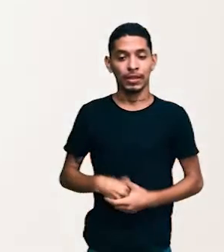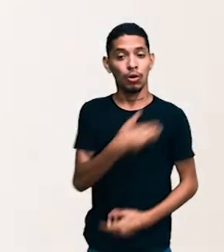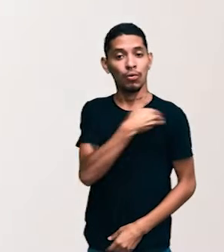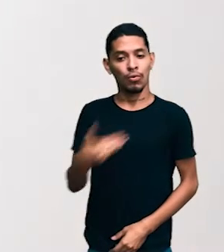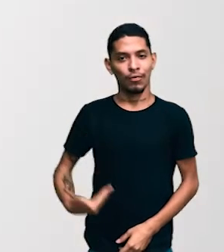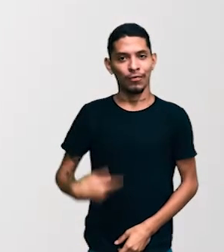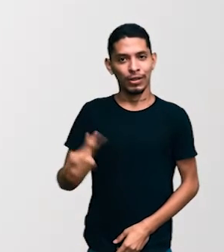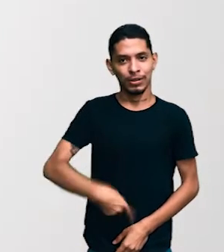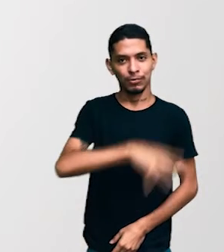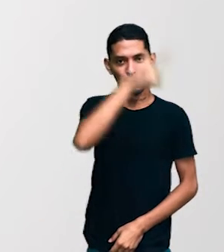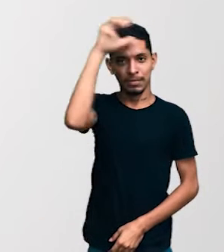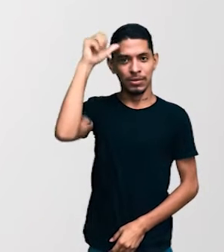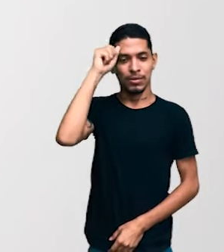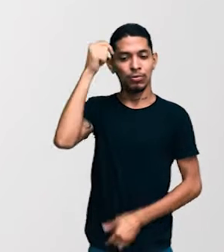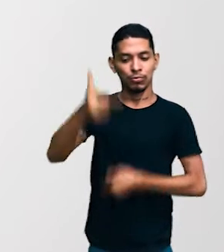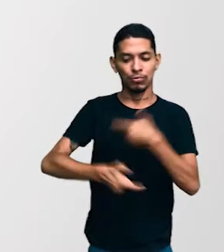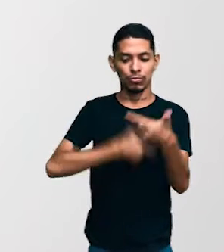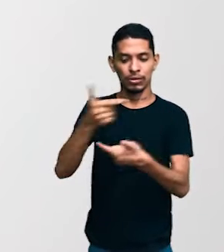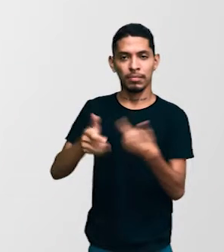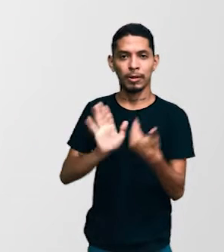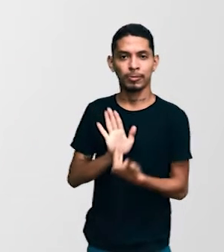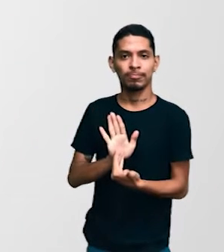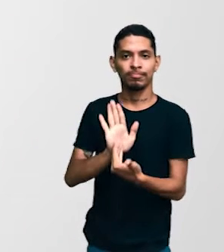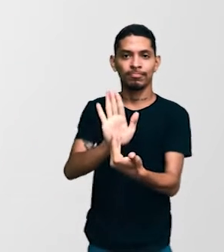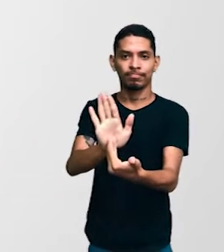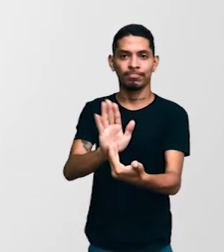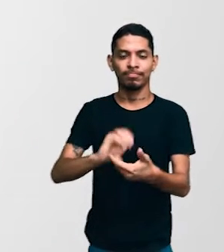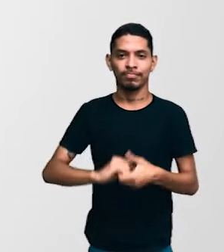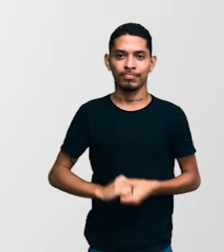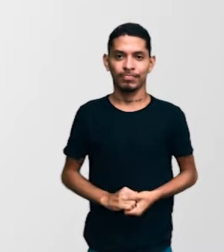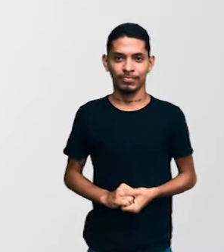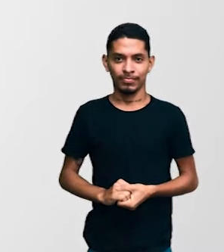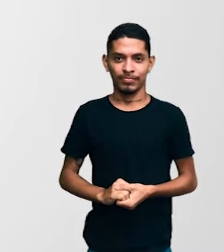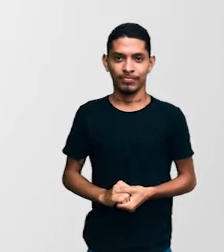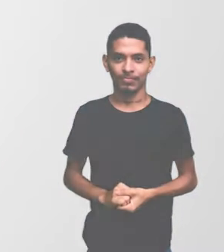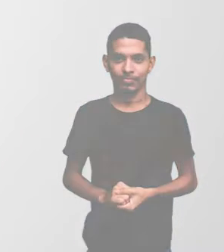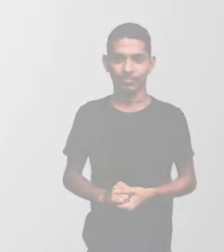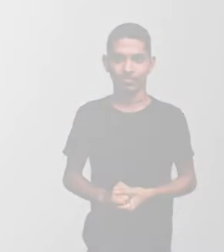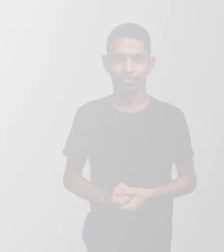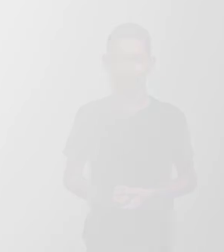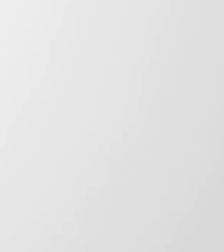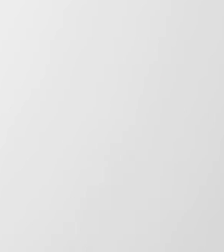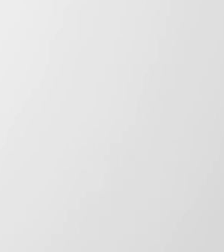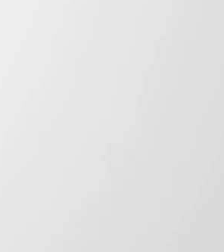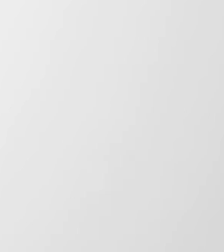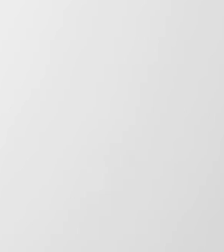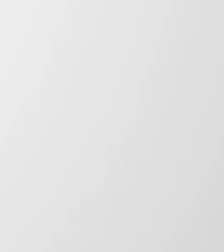outros. Governo do Amazonas. O trabalho fala pela gente.